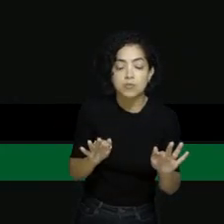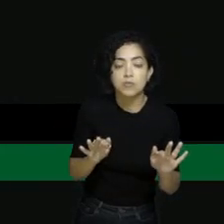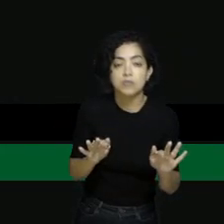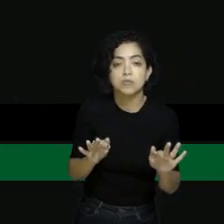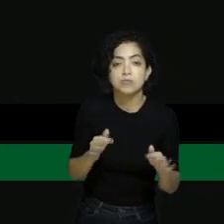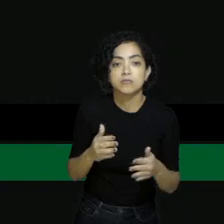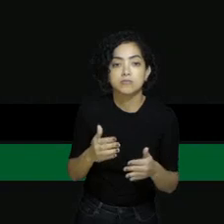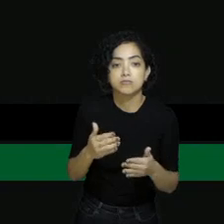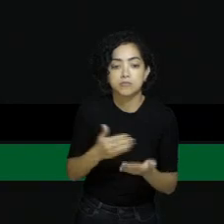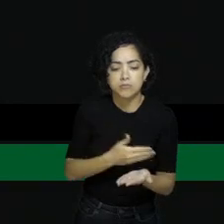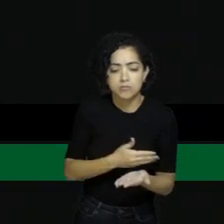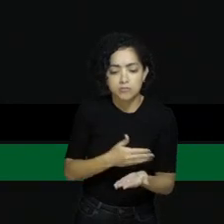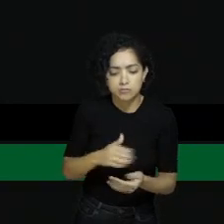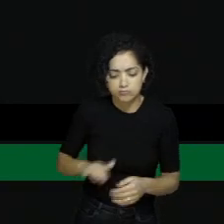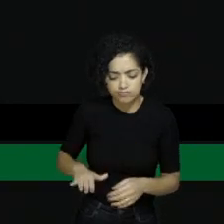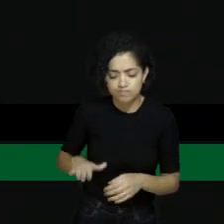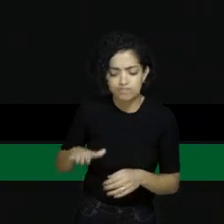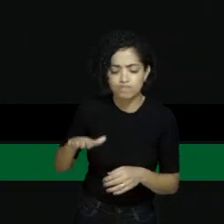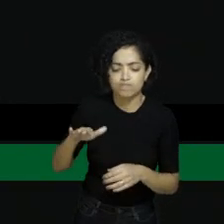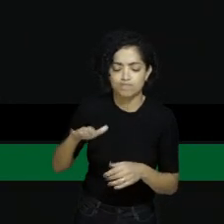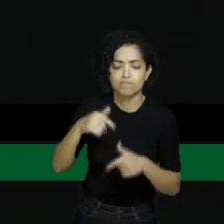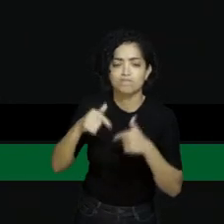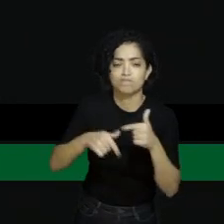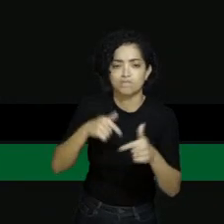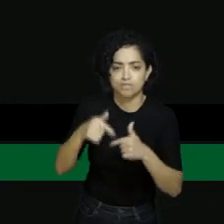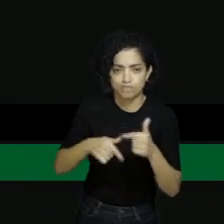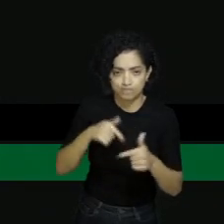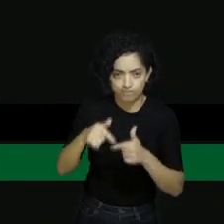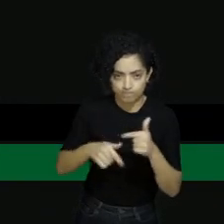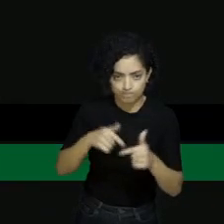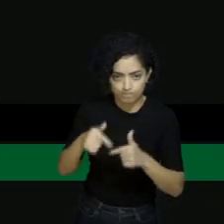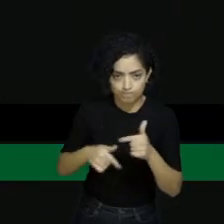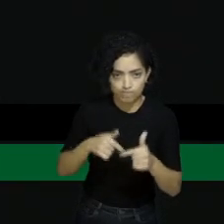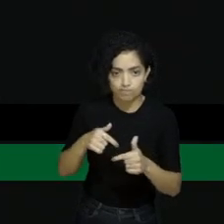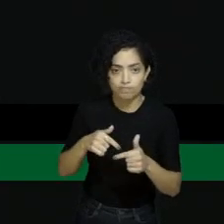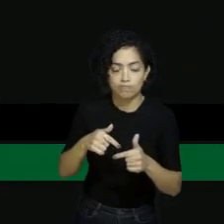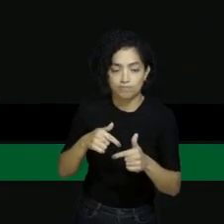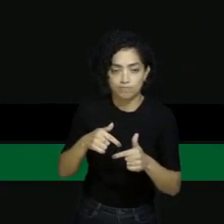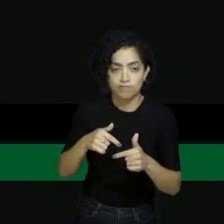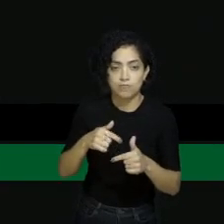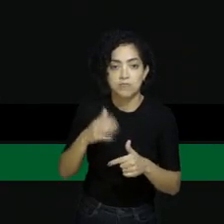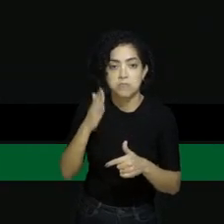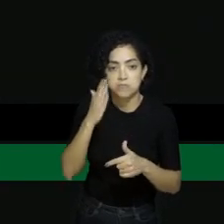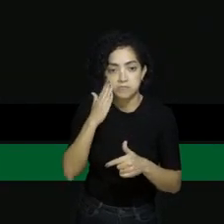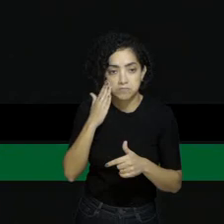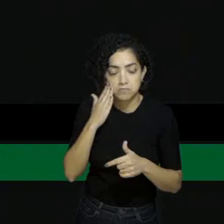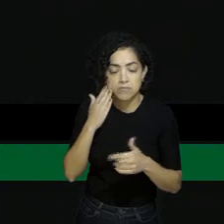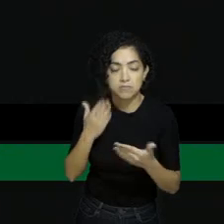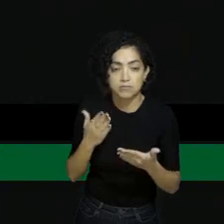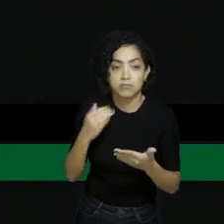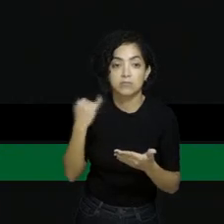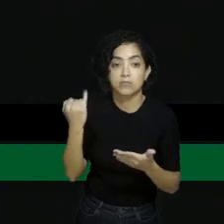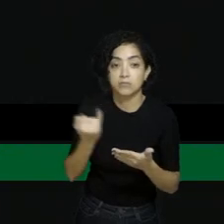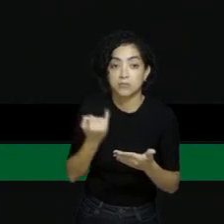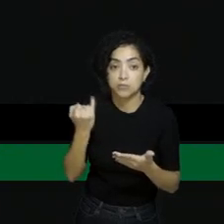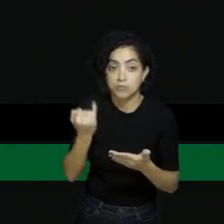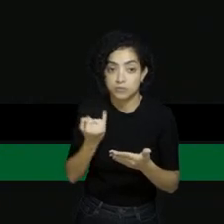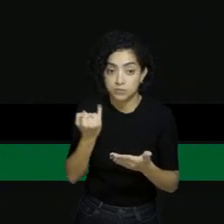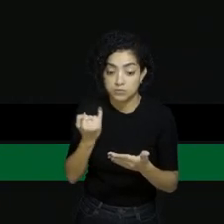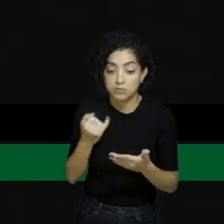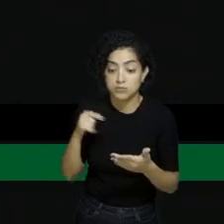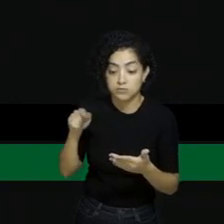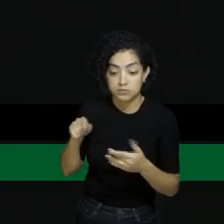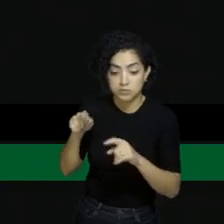Desde cedo, sei o que é trabalhar em uma empresa a céu aberto. Sei da importância dos nossos